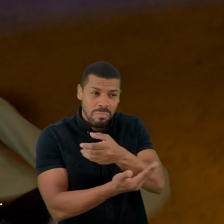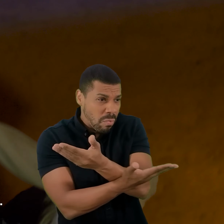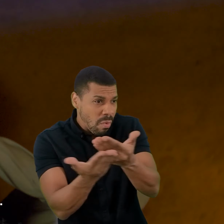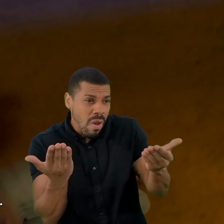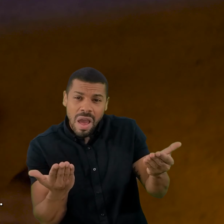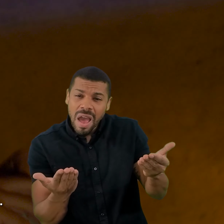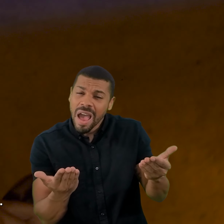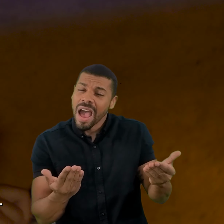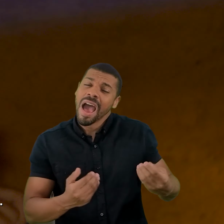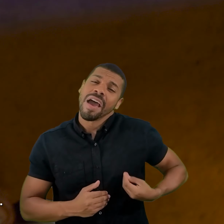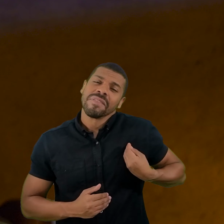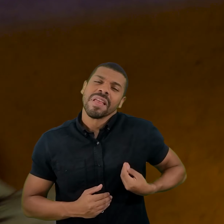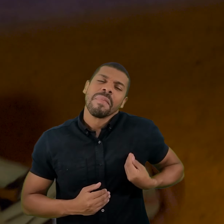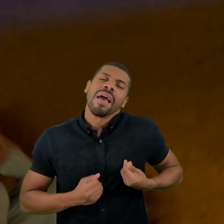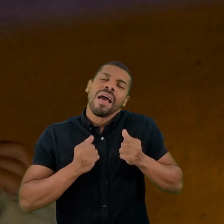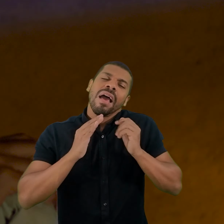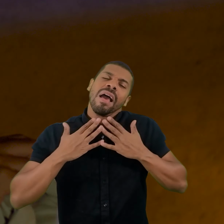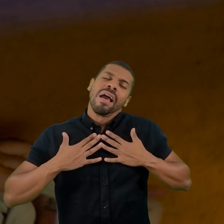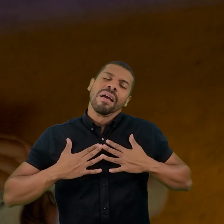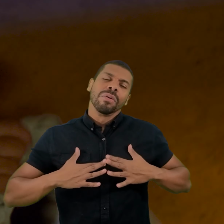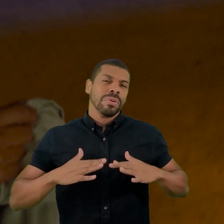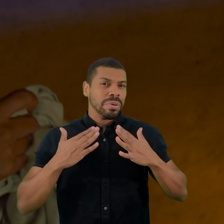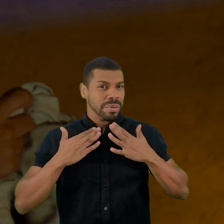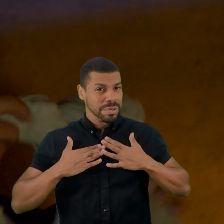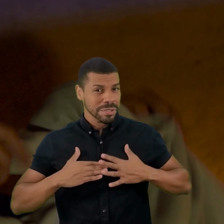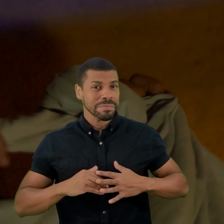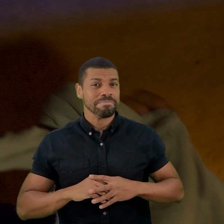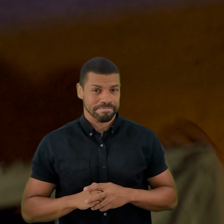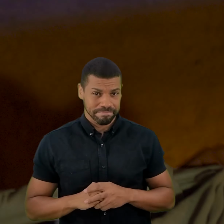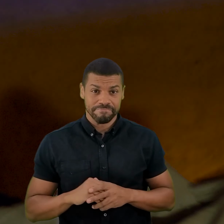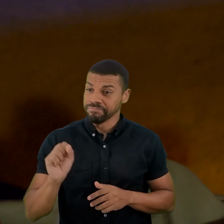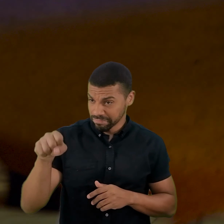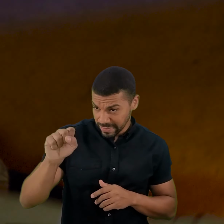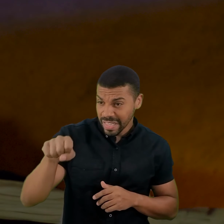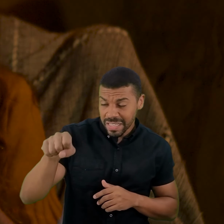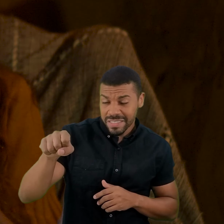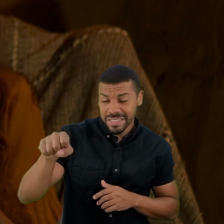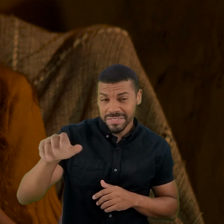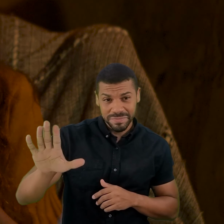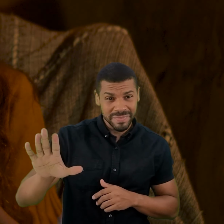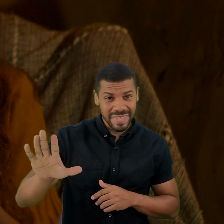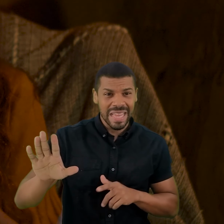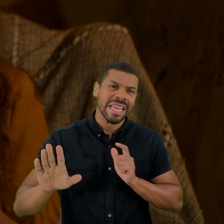para deixar a vida menos dura. E tem mais.